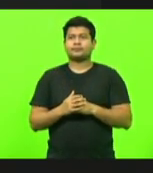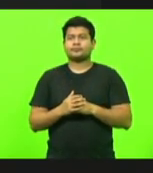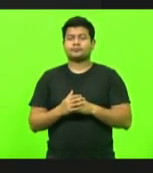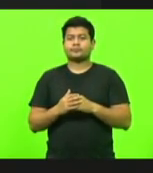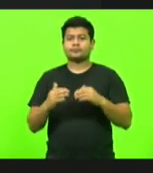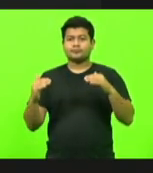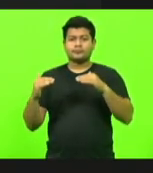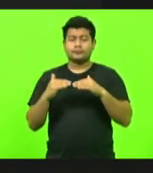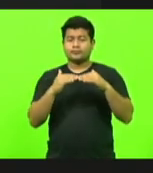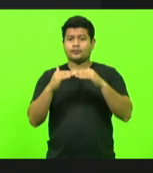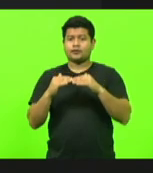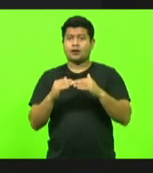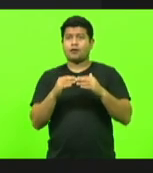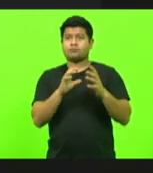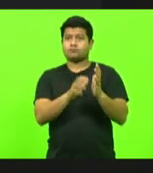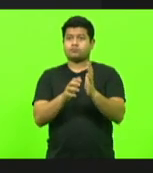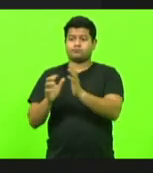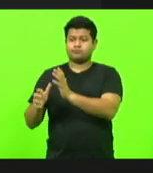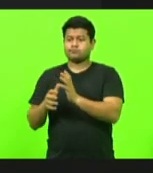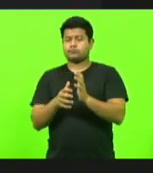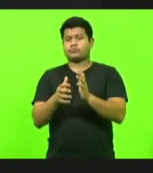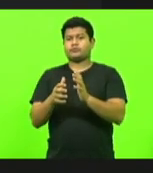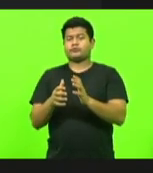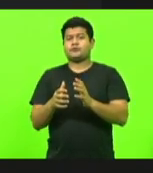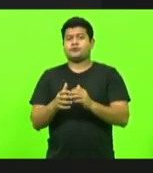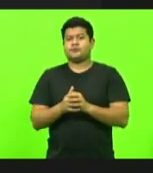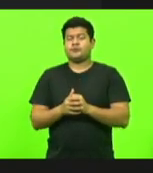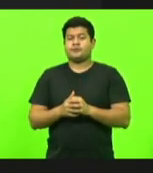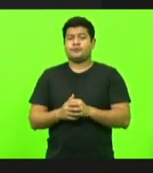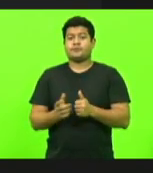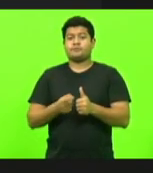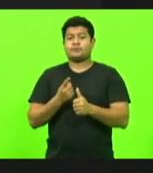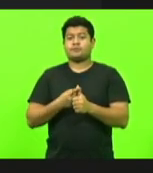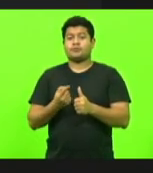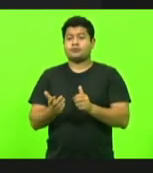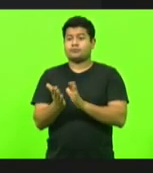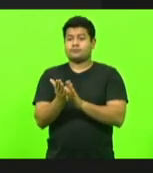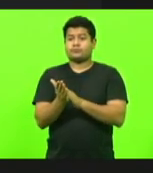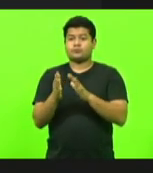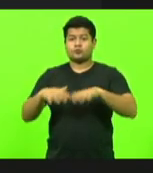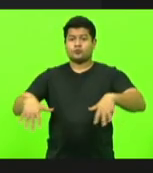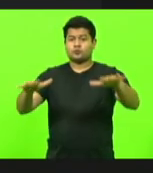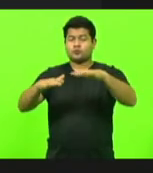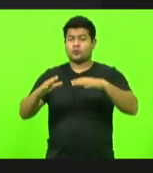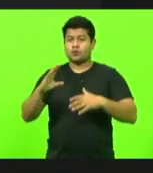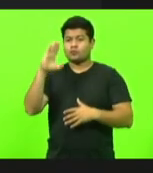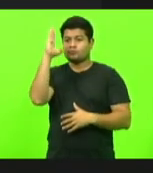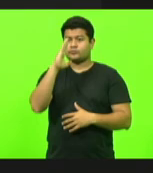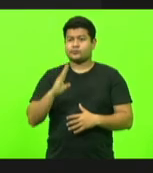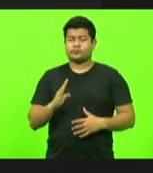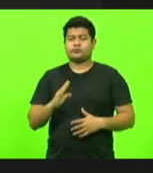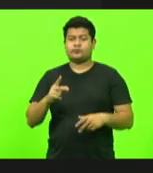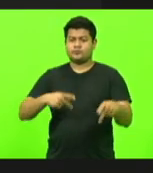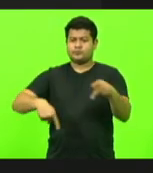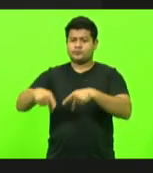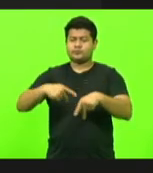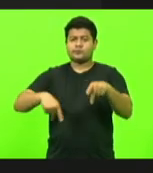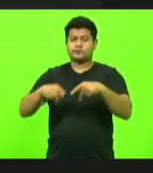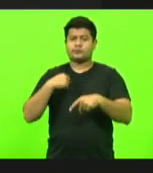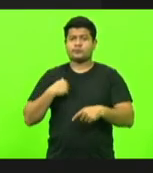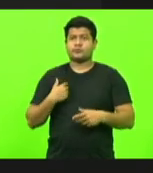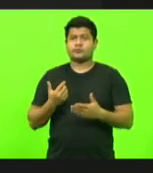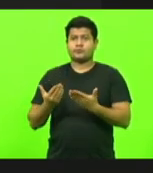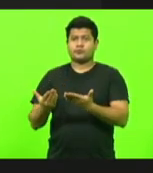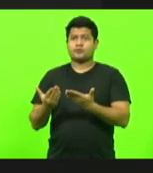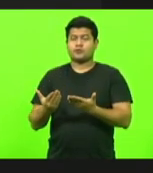aparelhamento dos partidos. Mas eu quero deixar uma fala aqui, primeiro parabenizando a todos os brasileiros, eu com a Furiosa, que é um